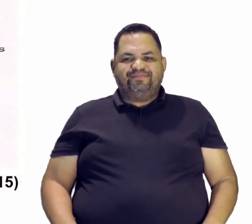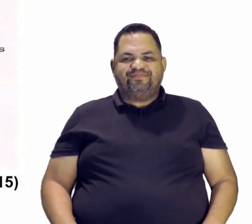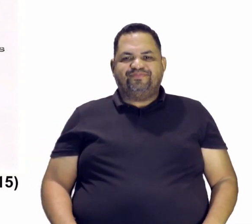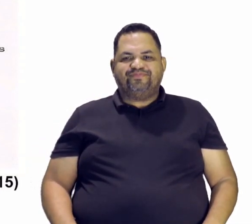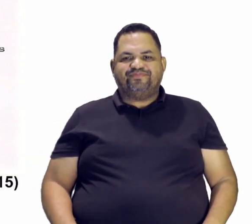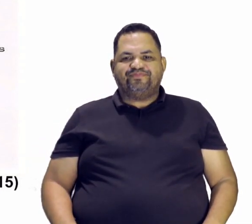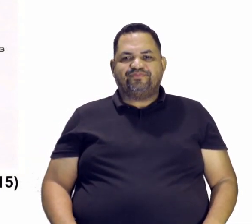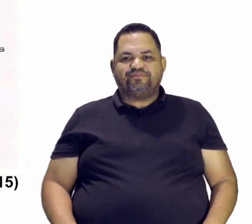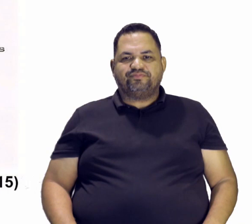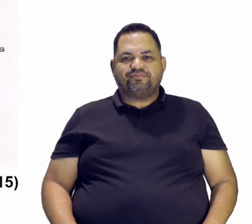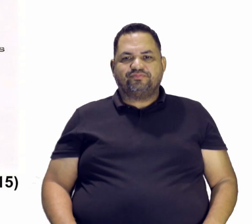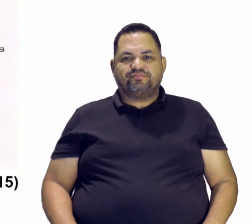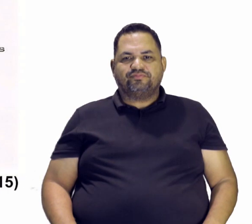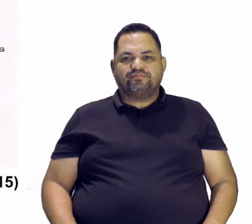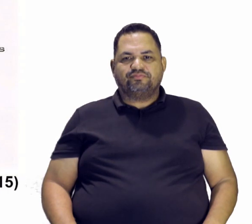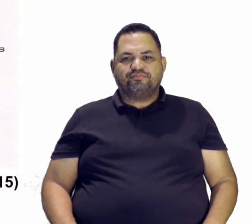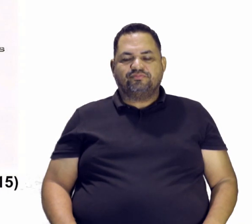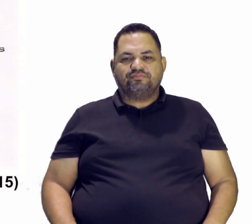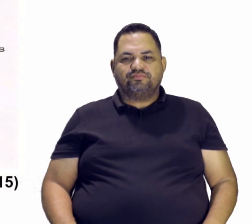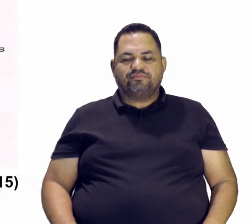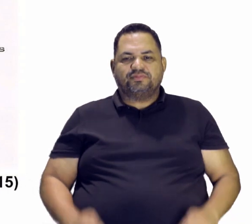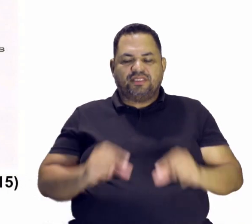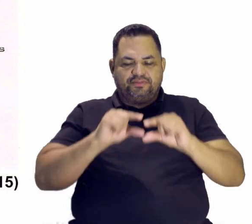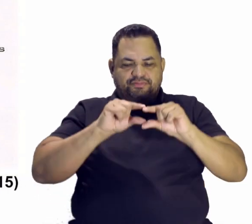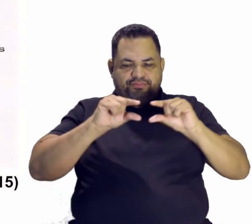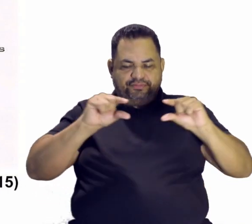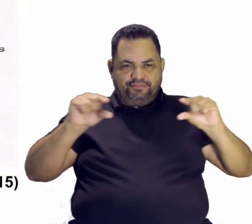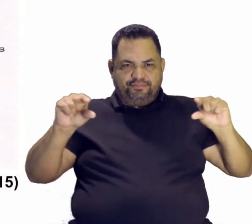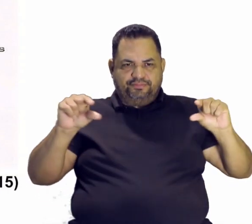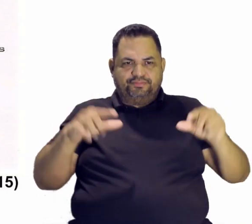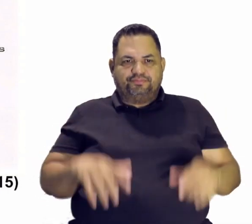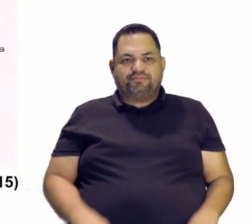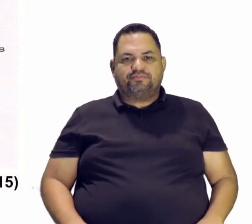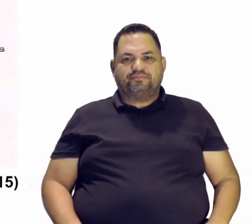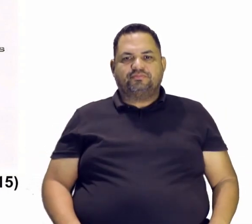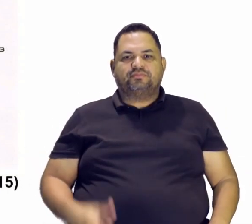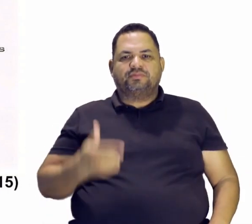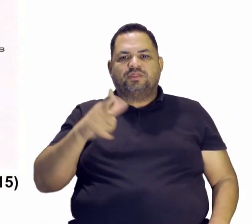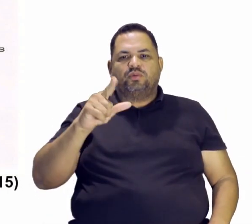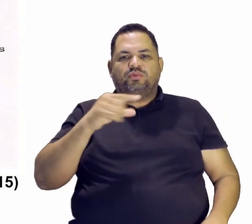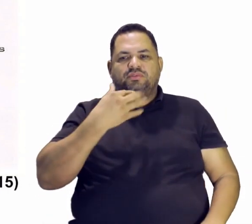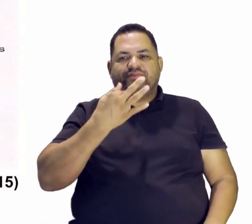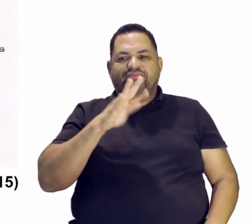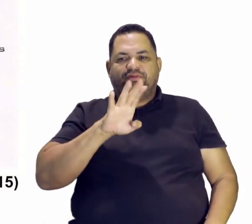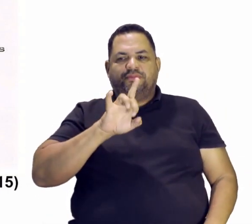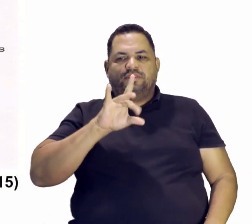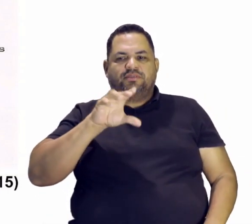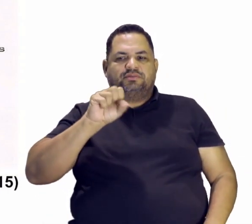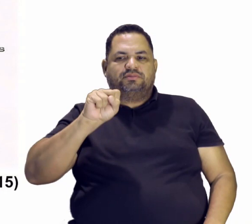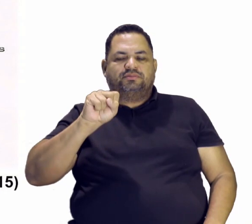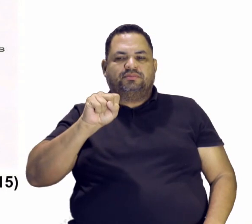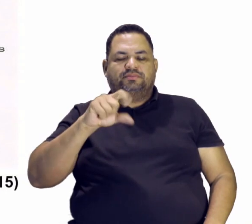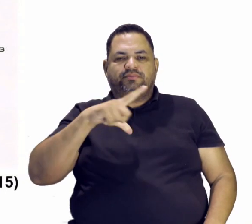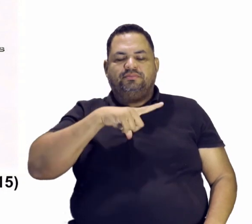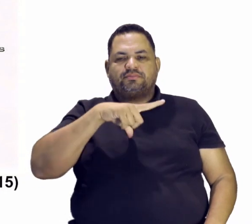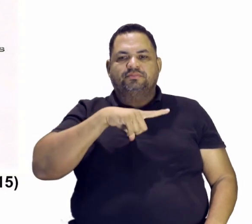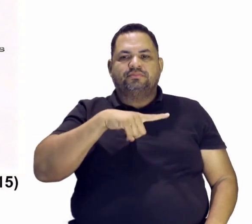um pouco mais estreita, um pouco mais fina, né, de junção de várias outras fibras dentro, né. Ali eu